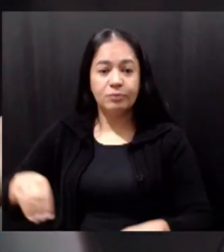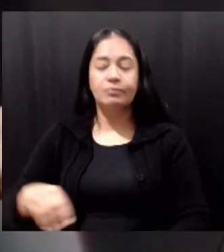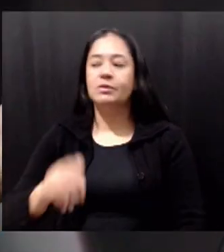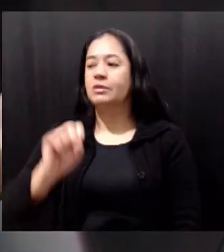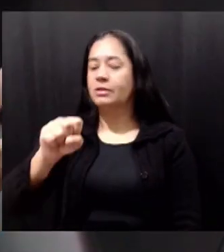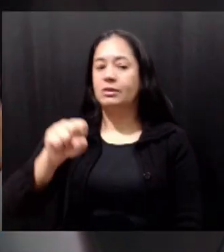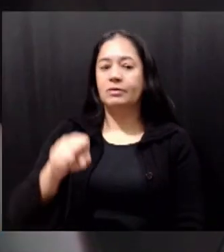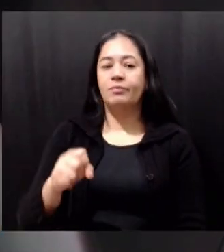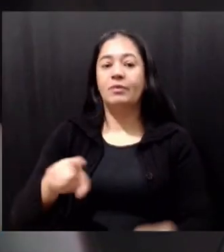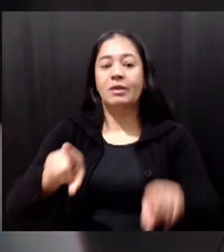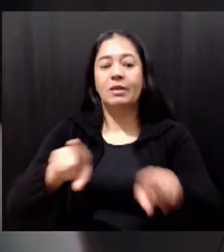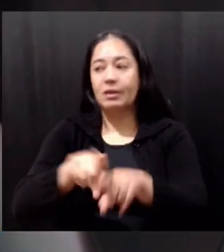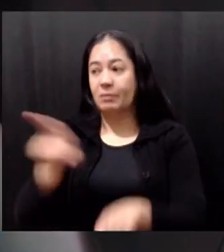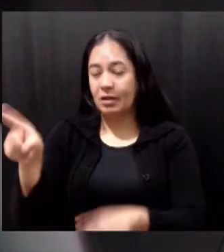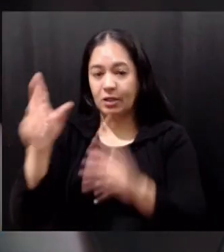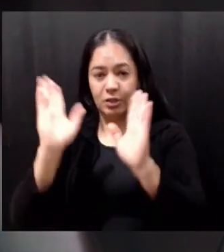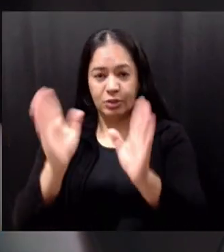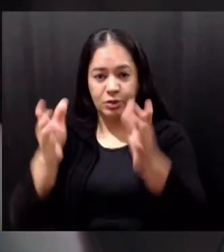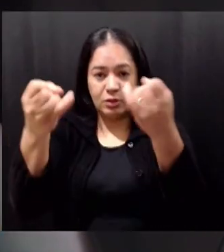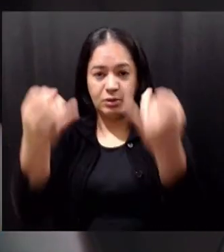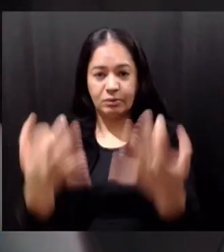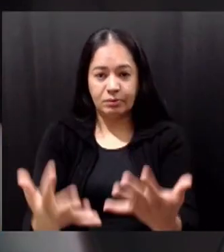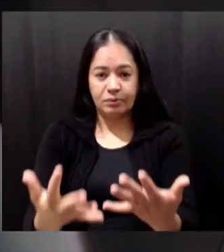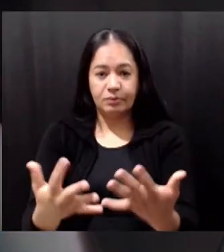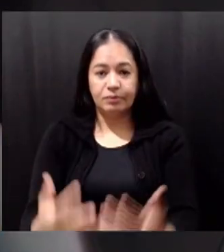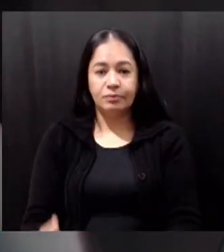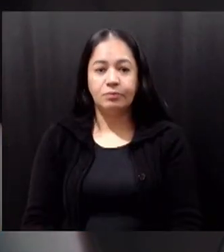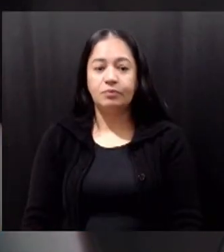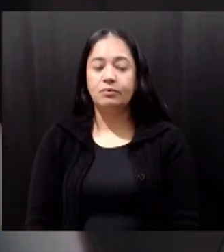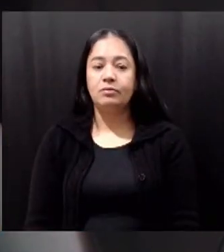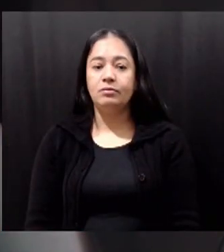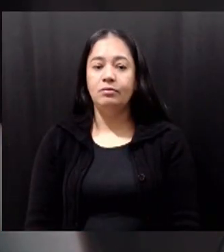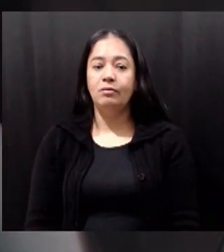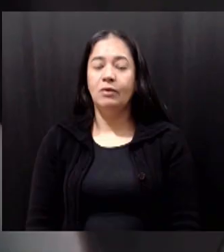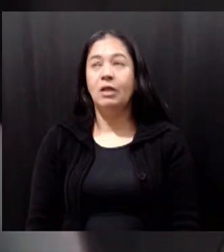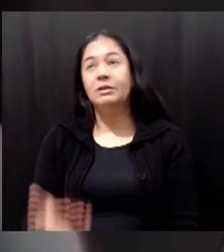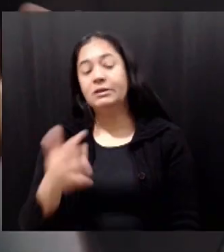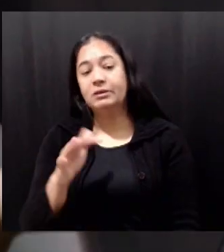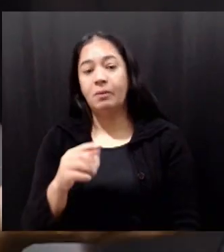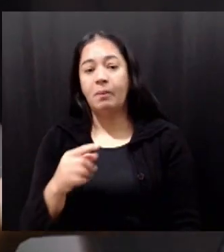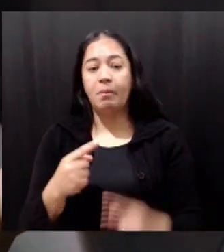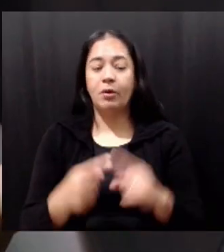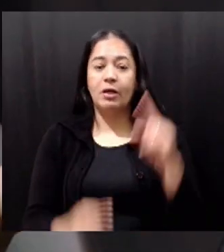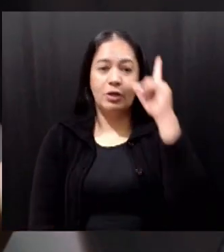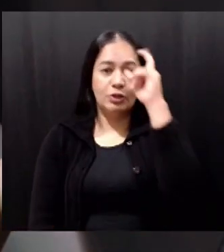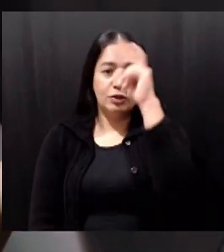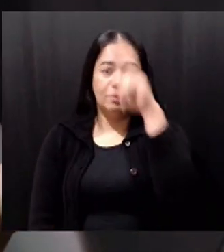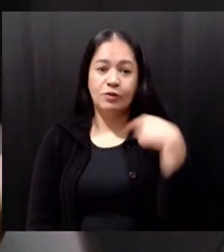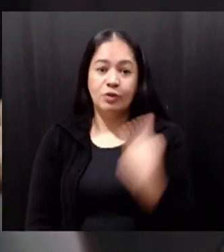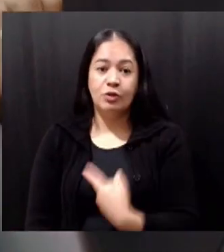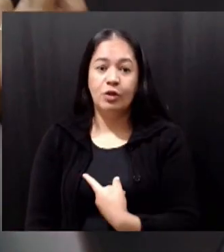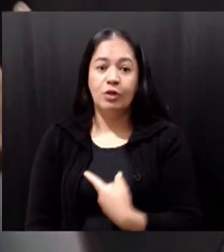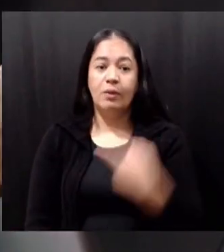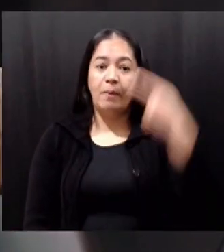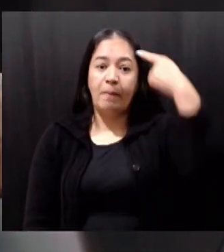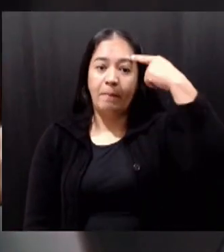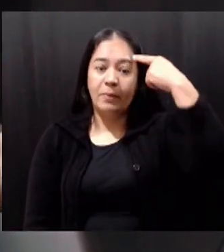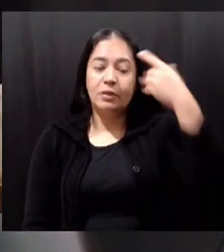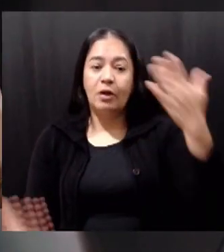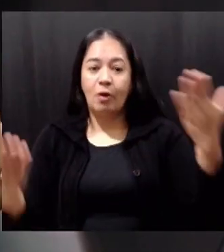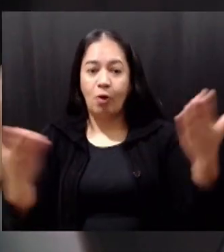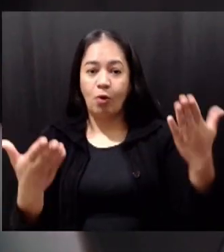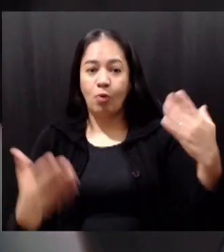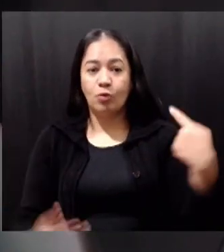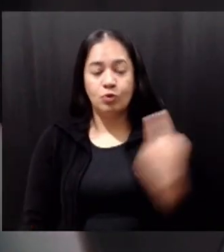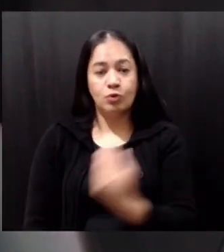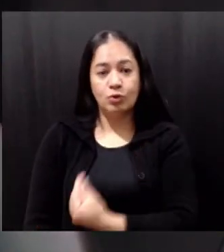Carolina estava falando, ela vai ser parcial, porque é difícil a gente pensar na nossa vida hoje sem a rede